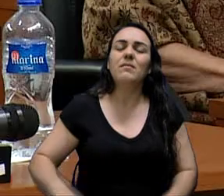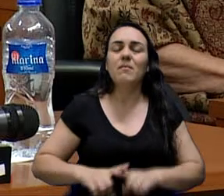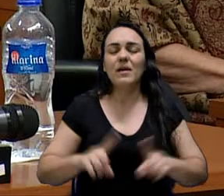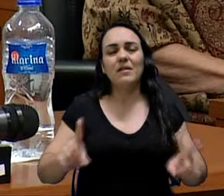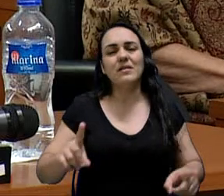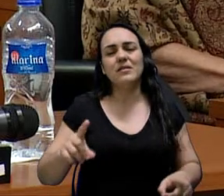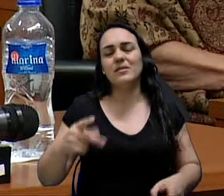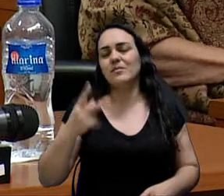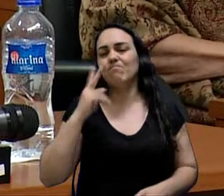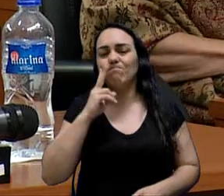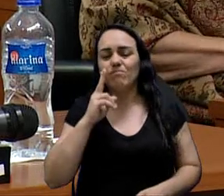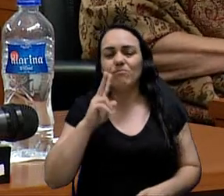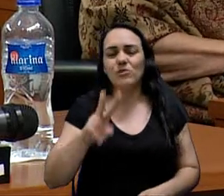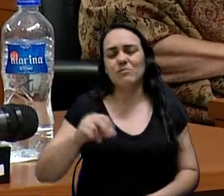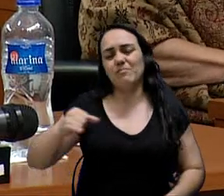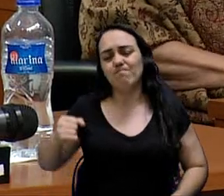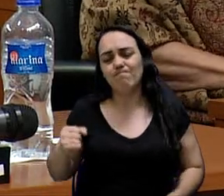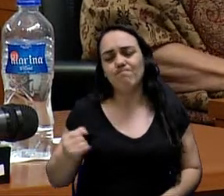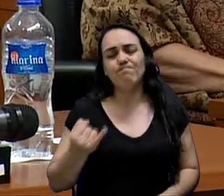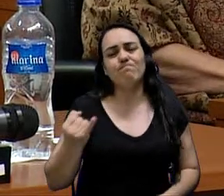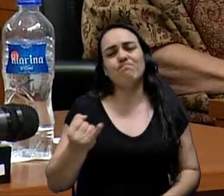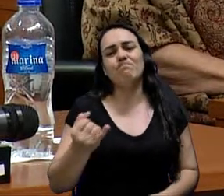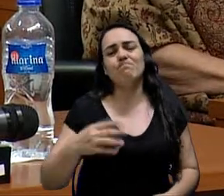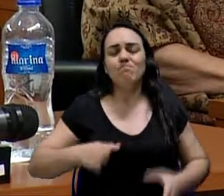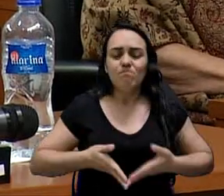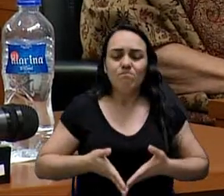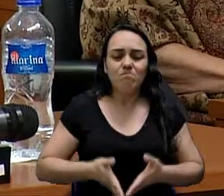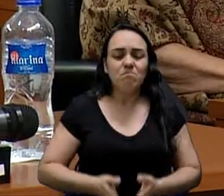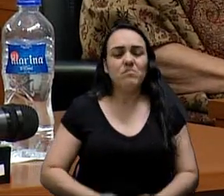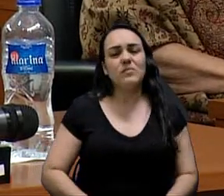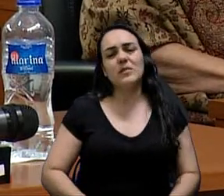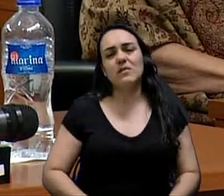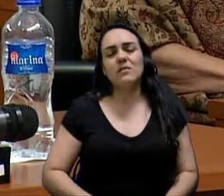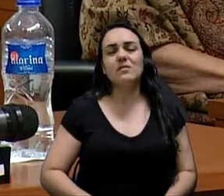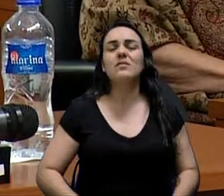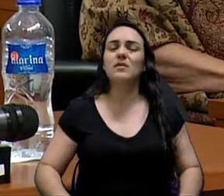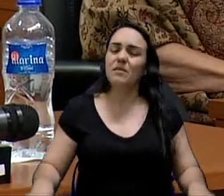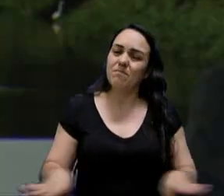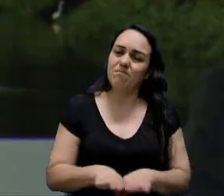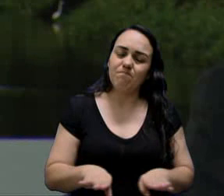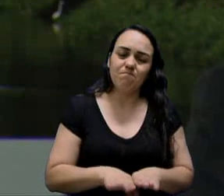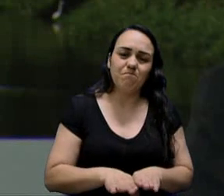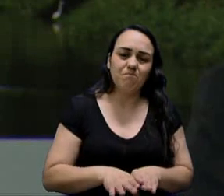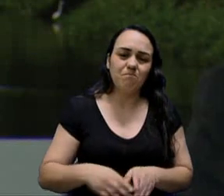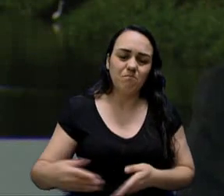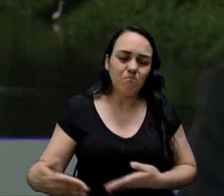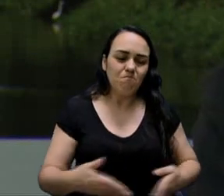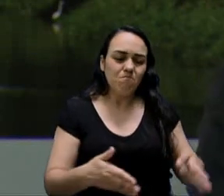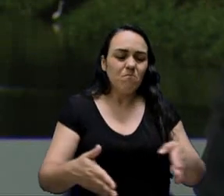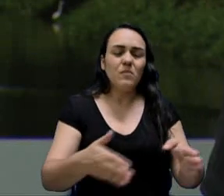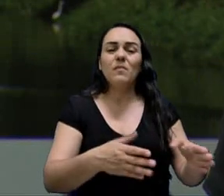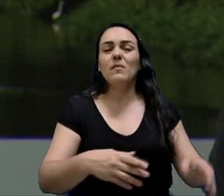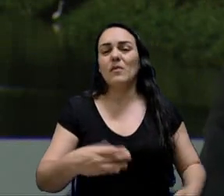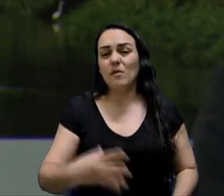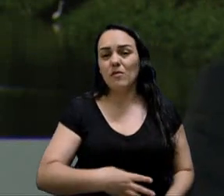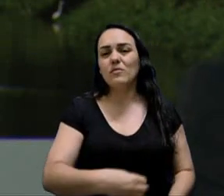teve oportunidade de testemunhar o nascimento de seus netos e a trajetória dos seus filhos.